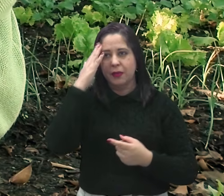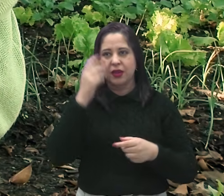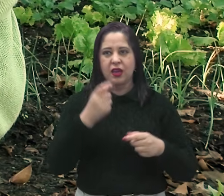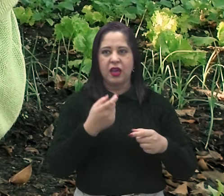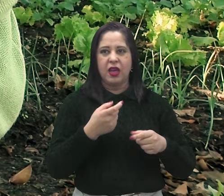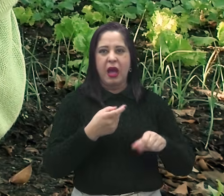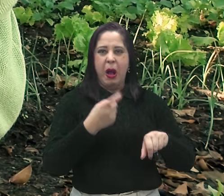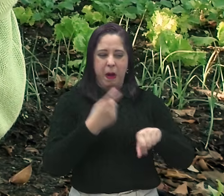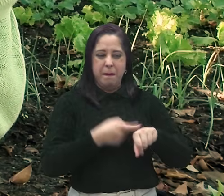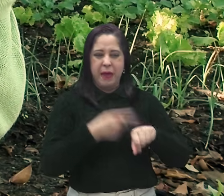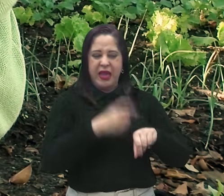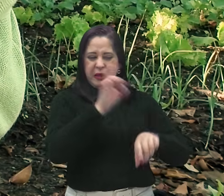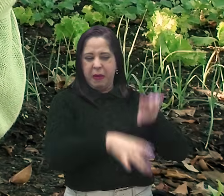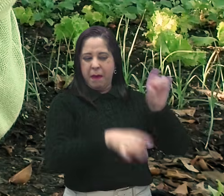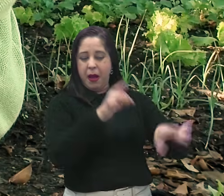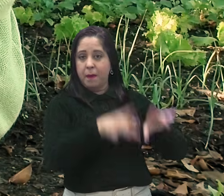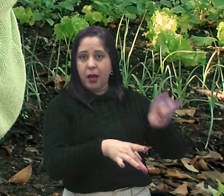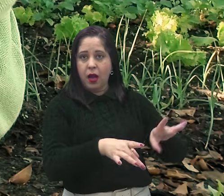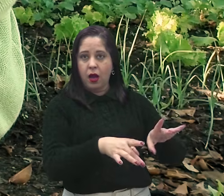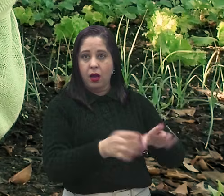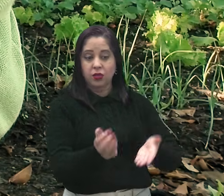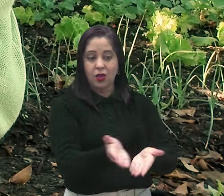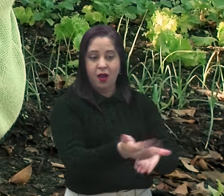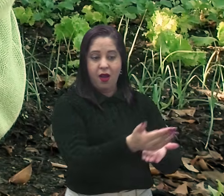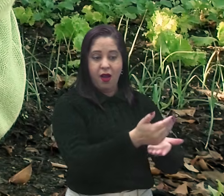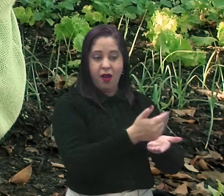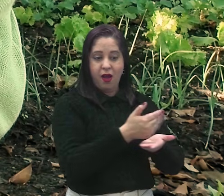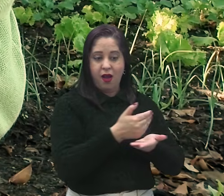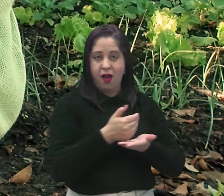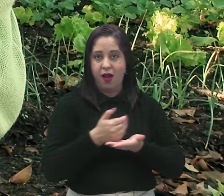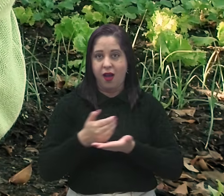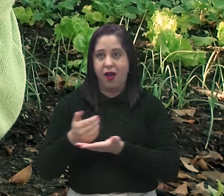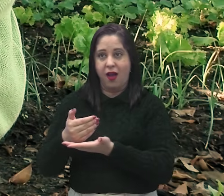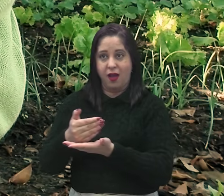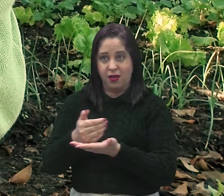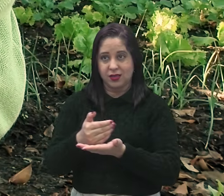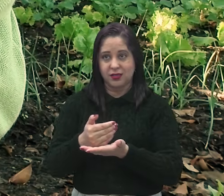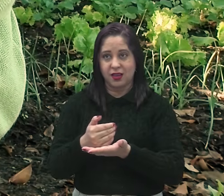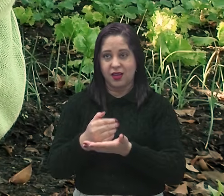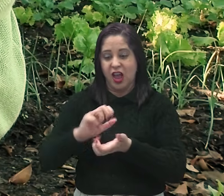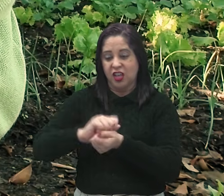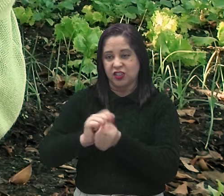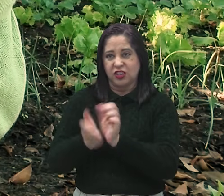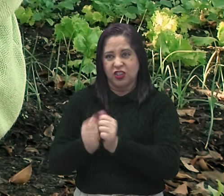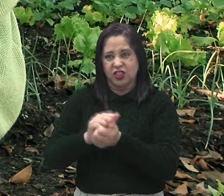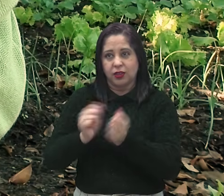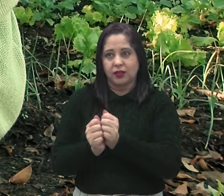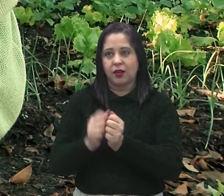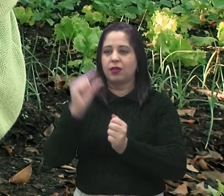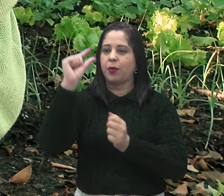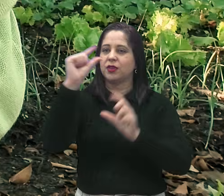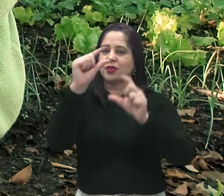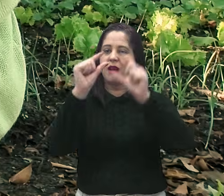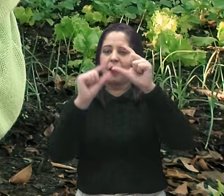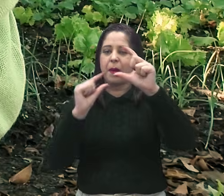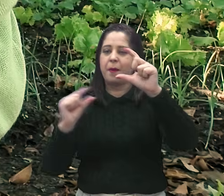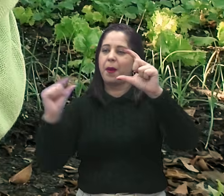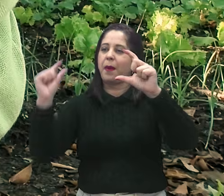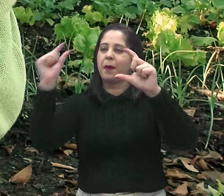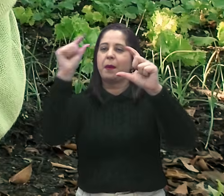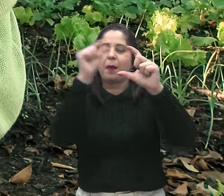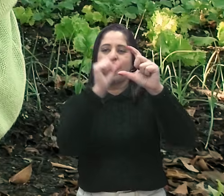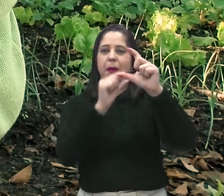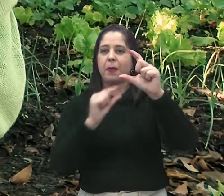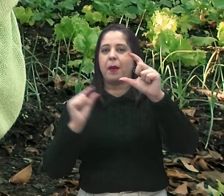ser mais triturado ainda para se tornar uma arte e colorir o ambiente e trazer essa sensação